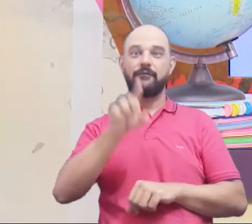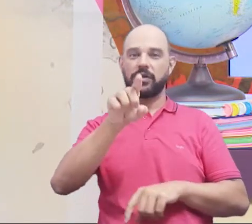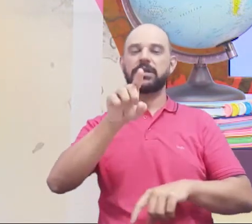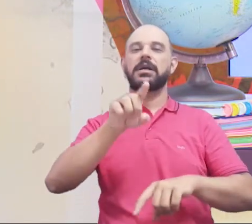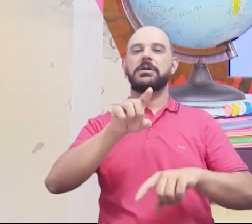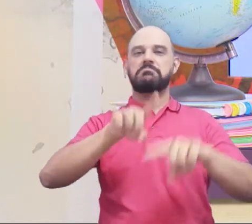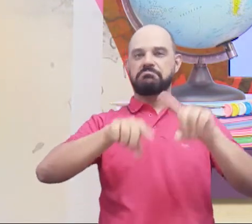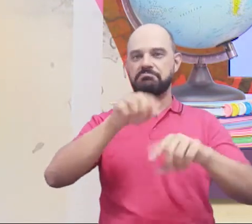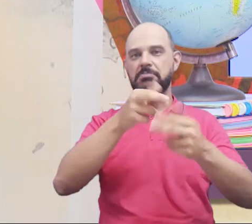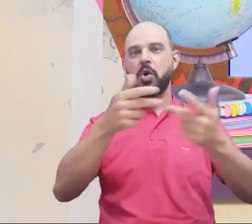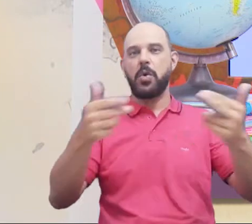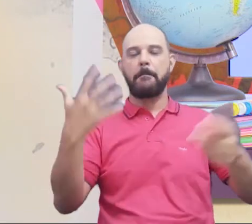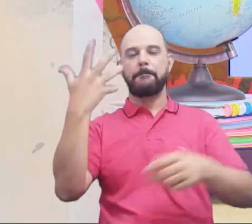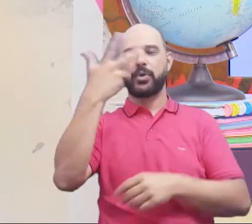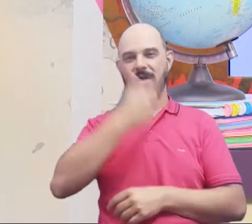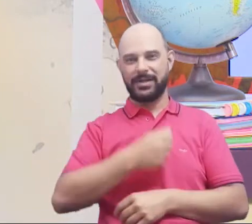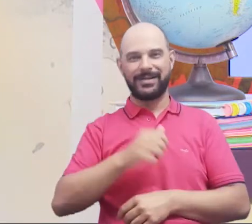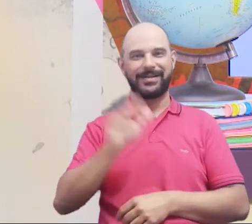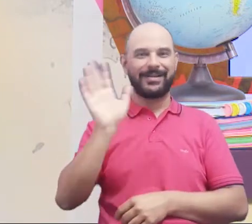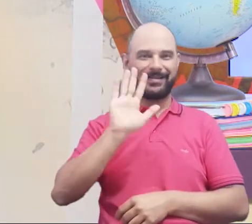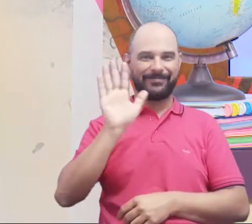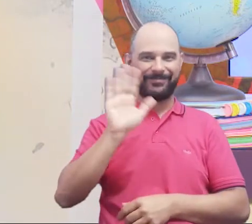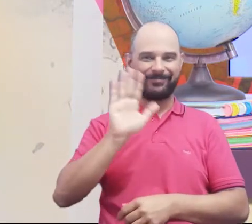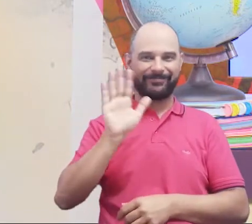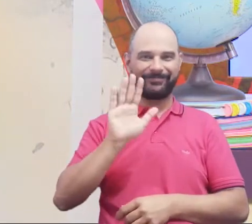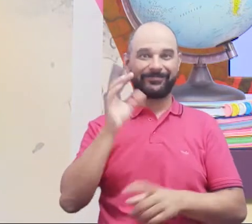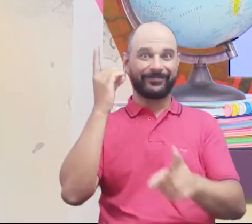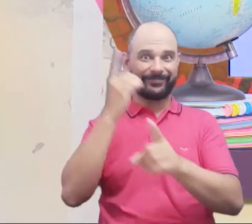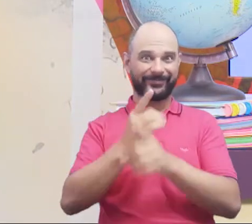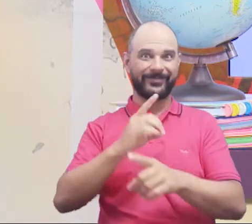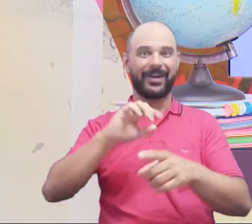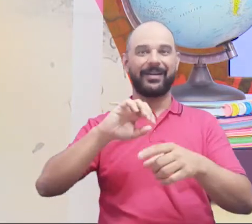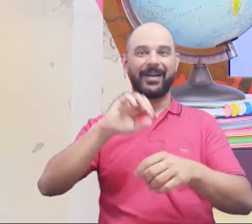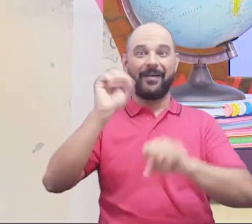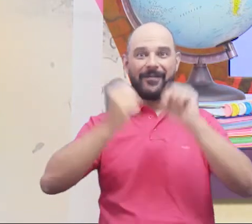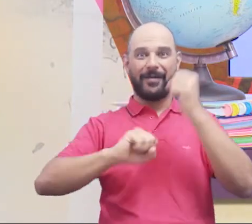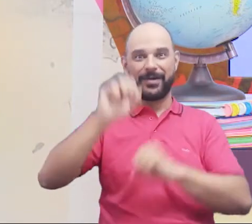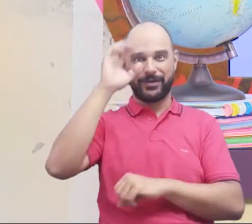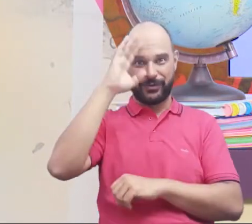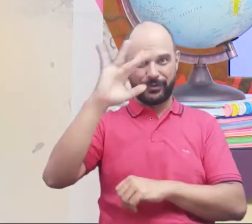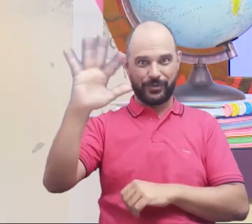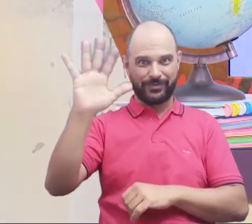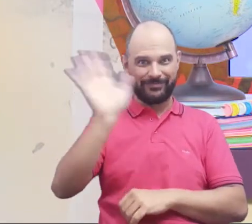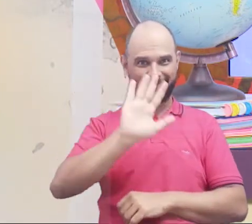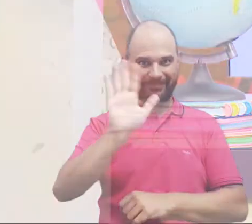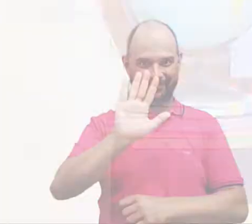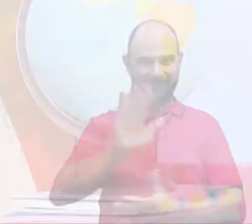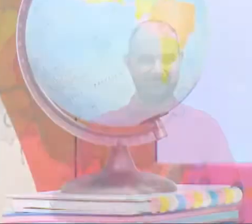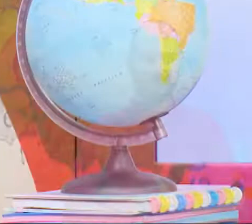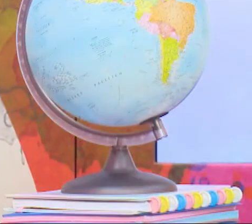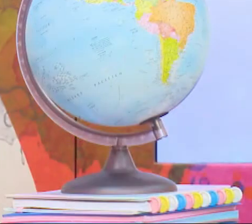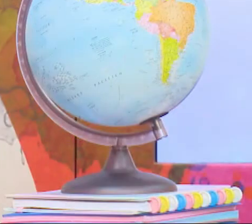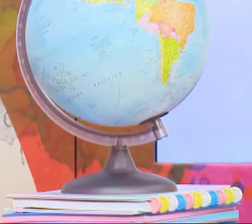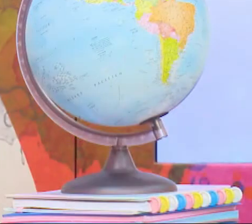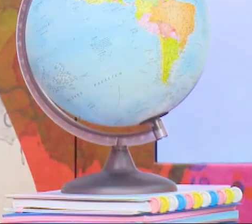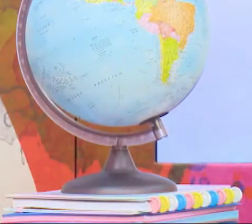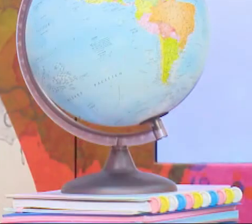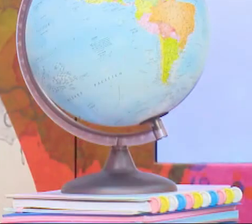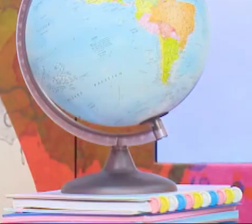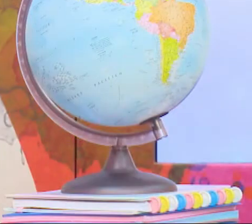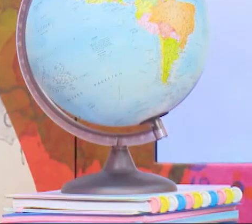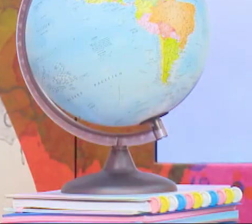bijuterias e semijoias sempre bonitas. Até a próxima, a gente se encontra na Fábrica de Sonhos. Tchau!